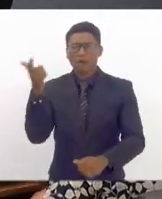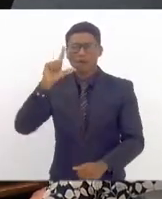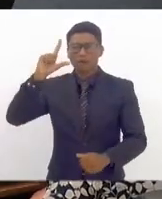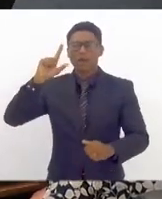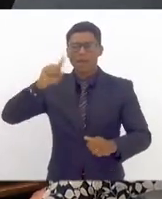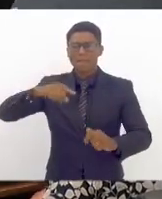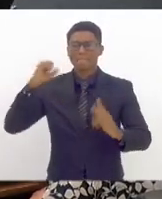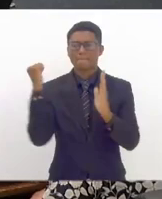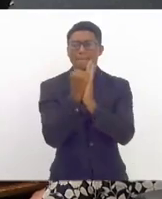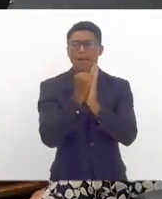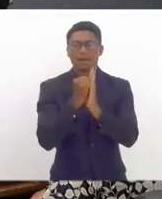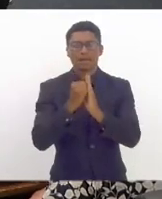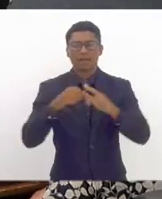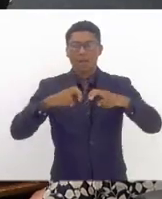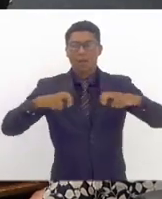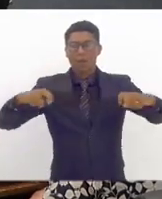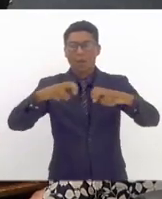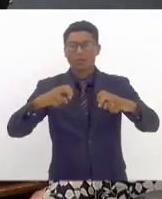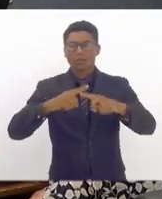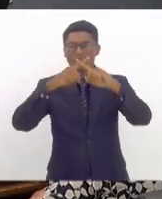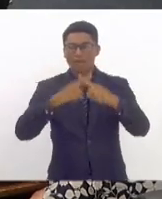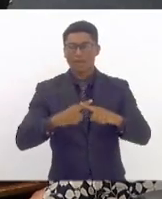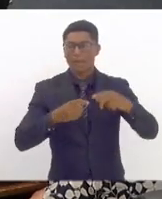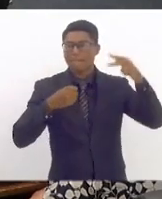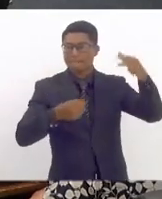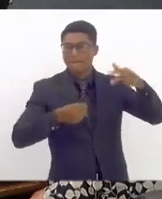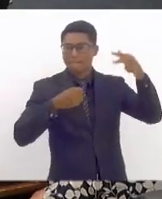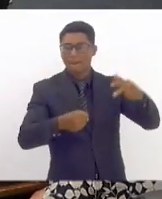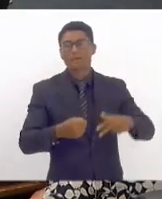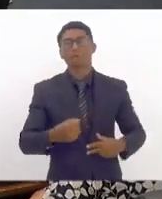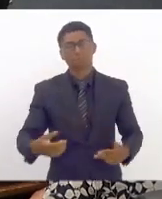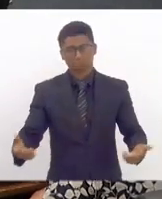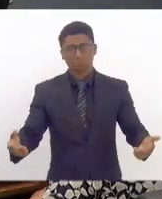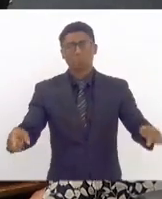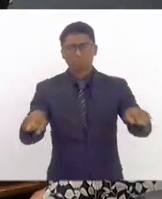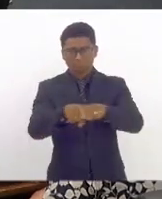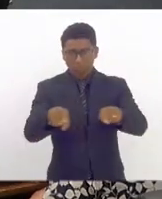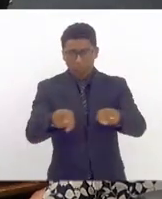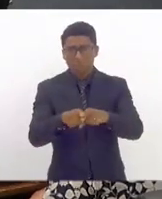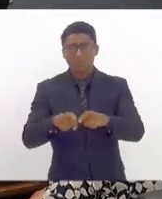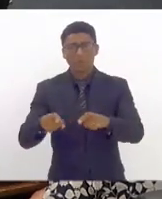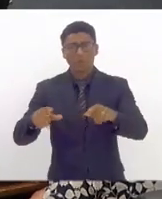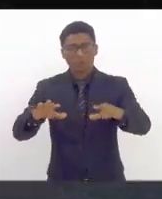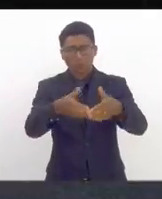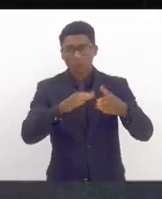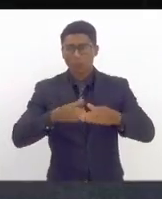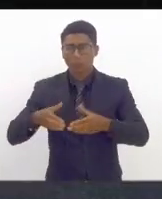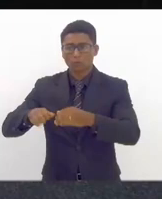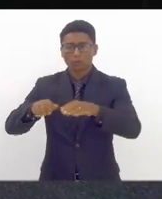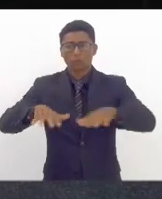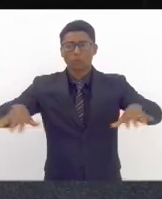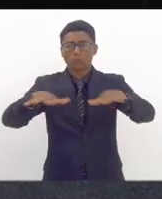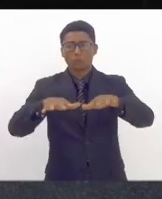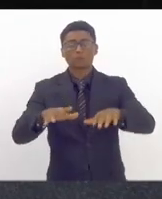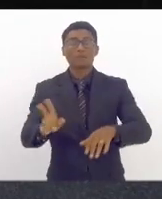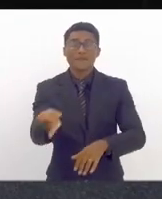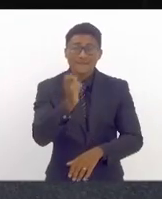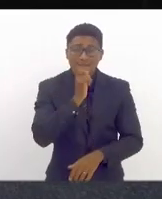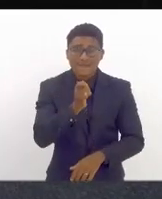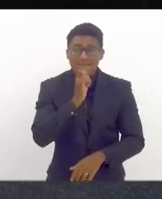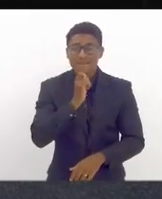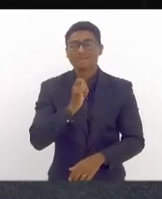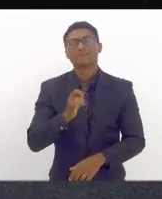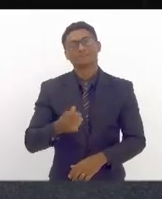patrimônio as rodas de rima foram eles que deram força a rede das rodas de rima E então é isso é só um grande exemplo do